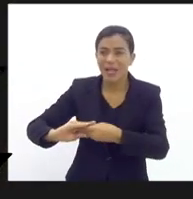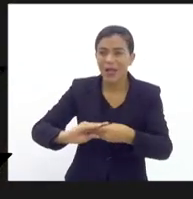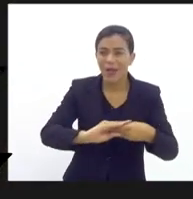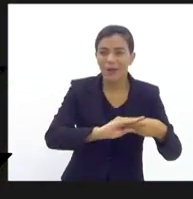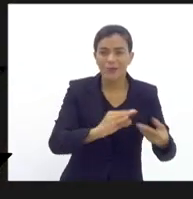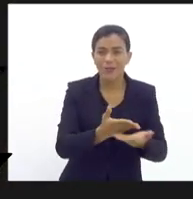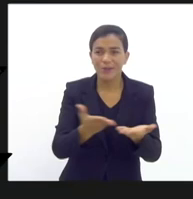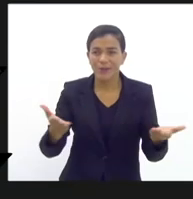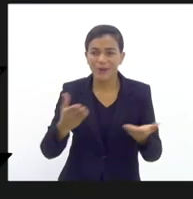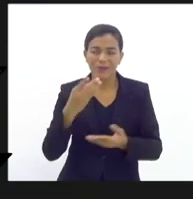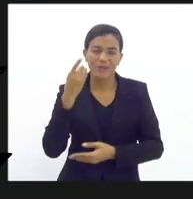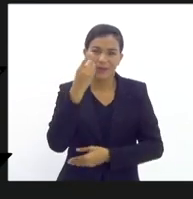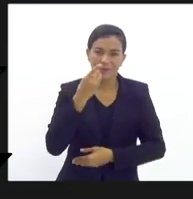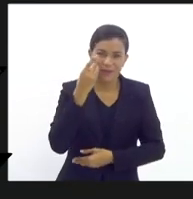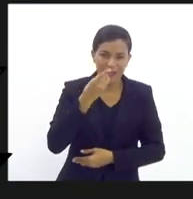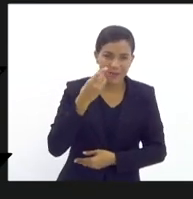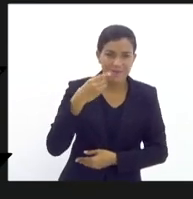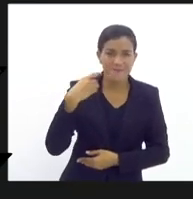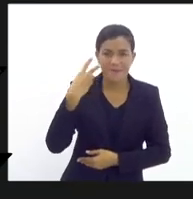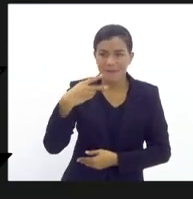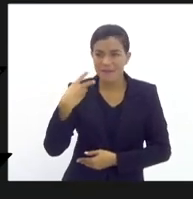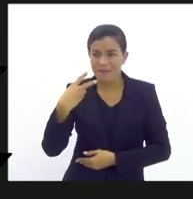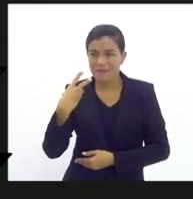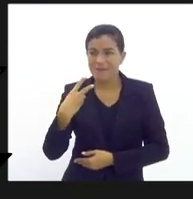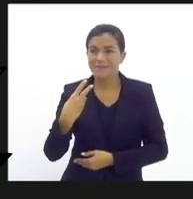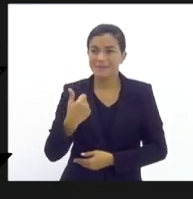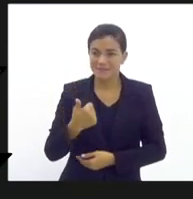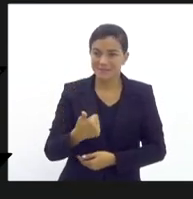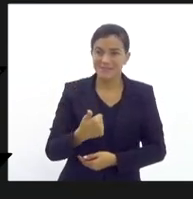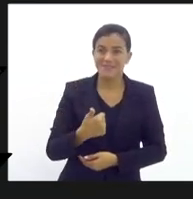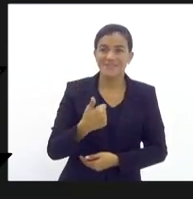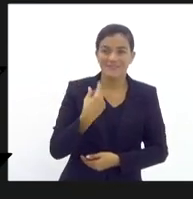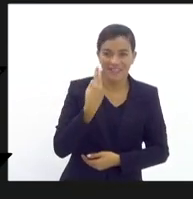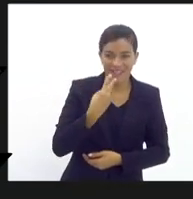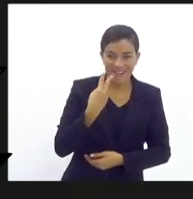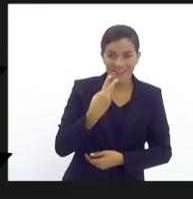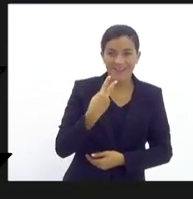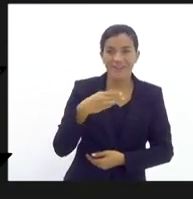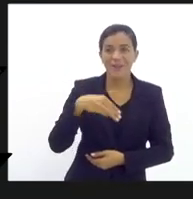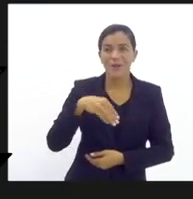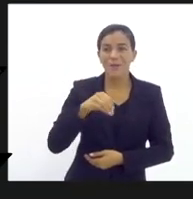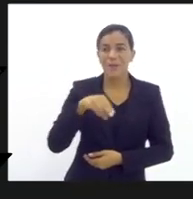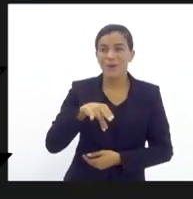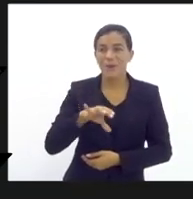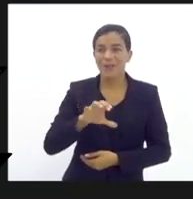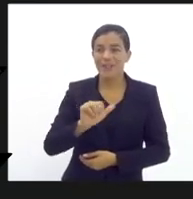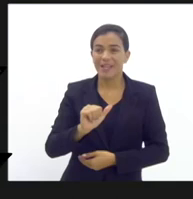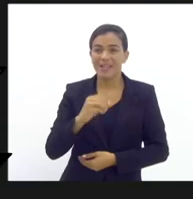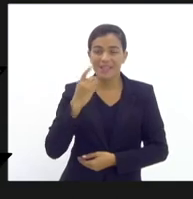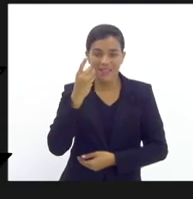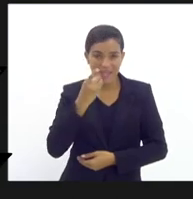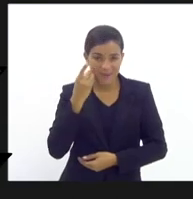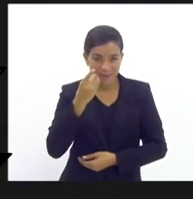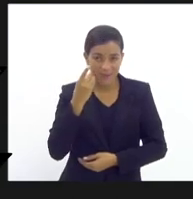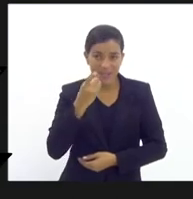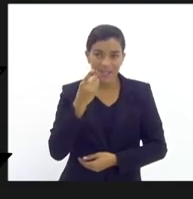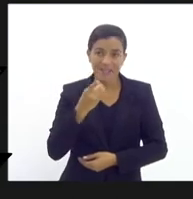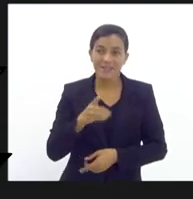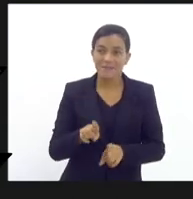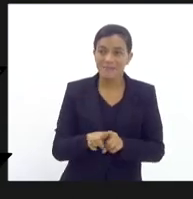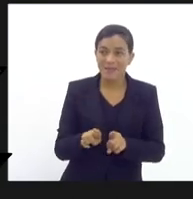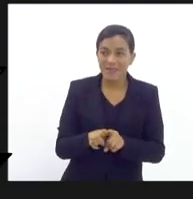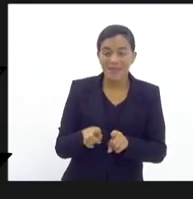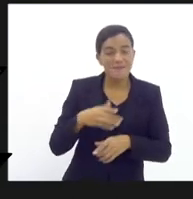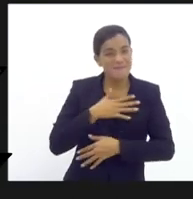todos os parlamentares nas pessoas da deputada Dani na minha vereadora Mônica Cunha Deputado pastor Henrique muito feliz